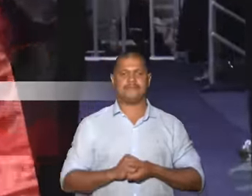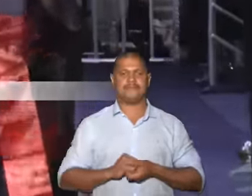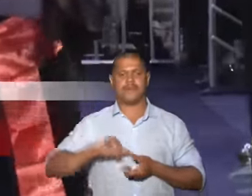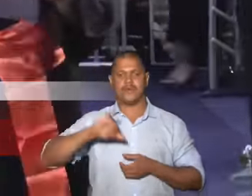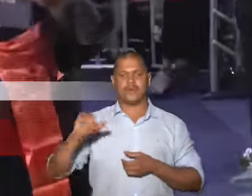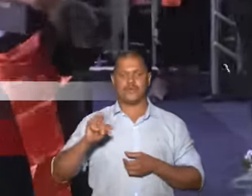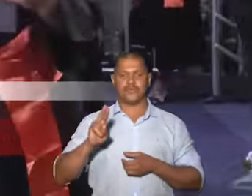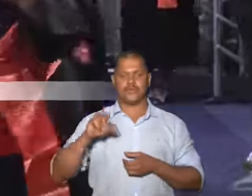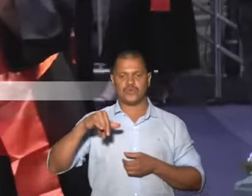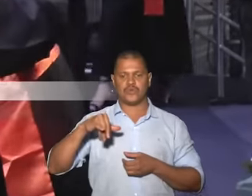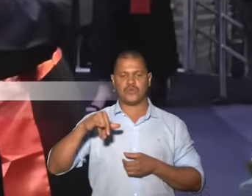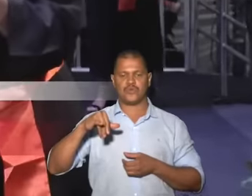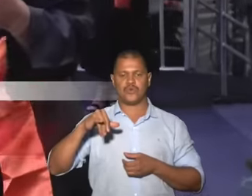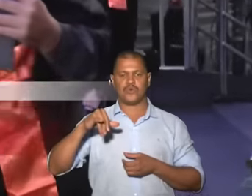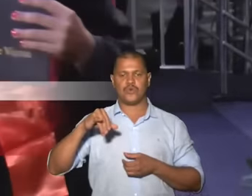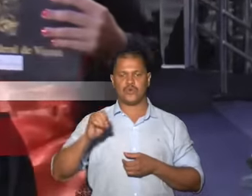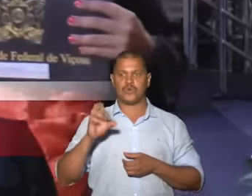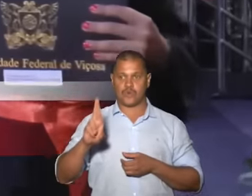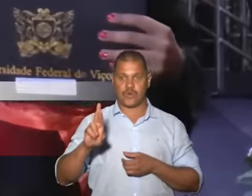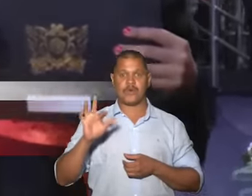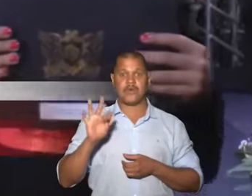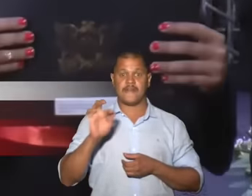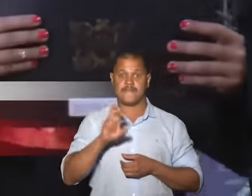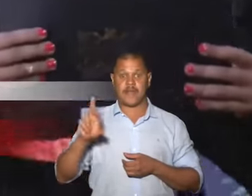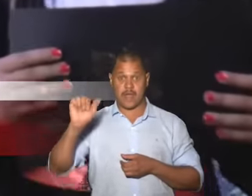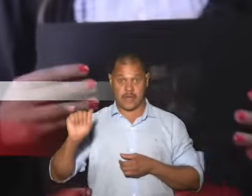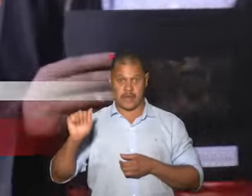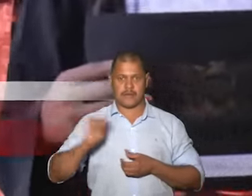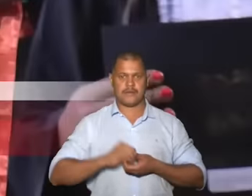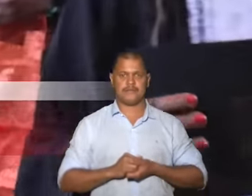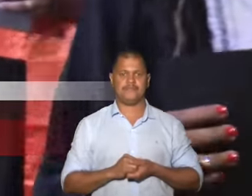Júnior Ferreira de Souza.